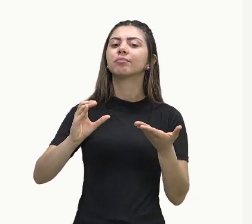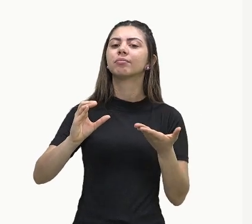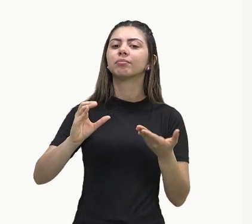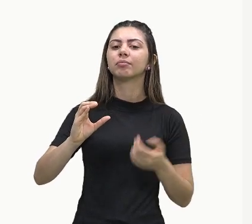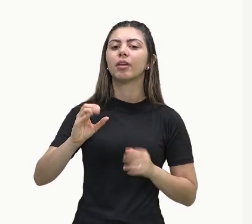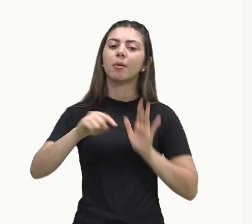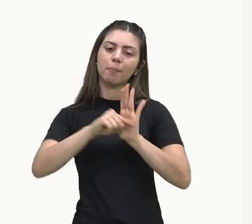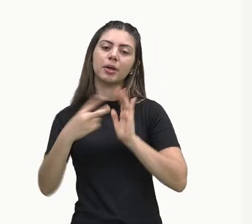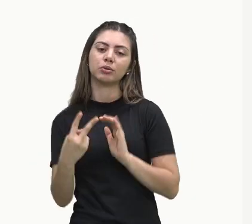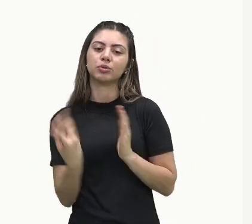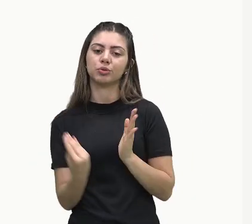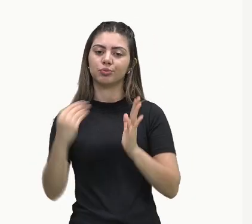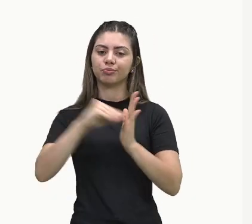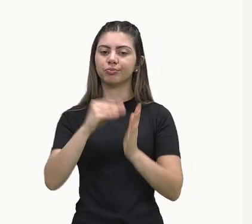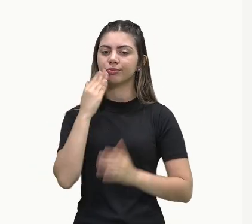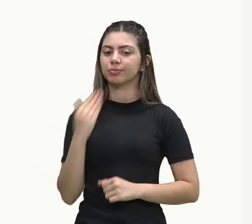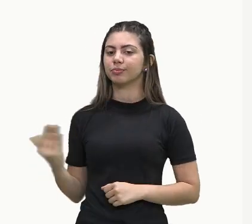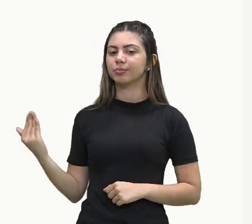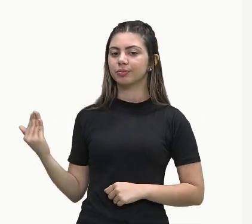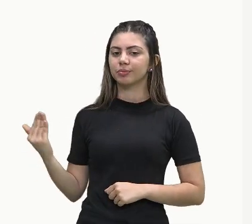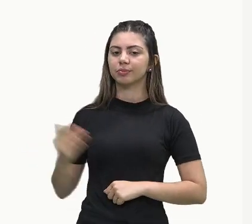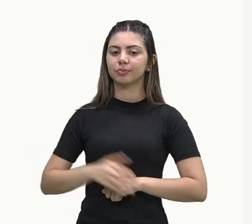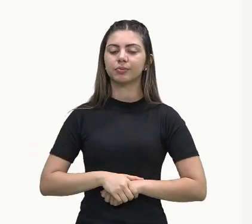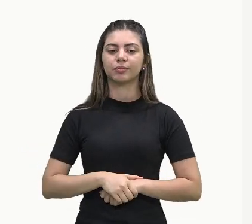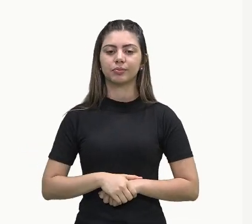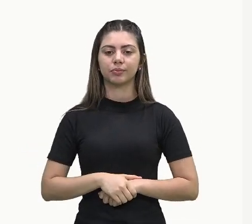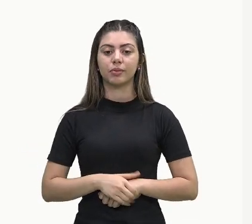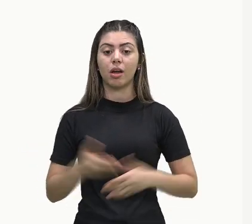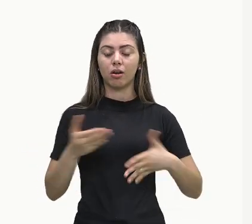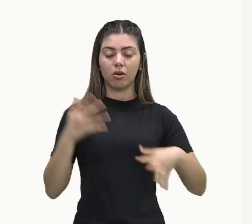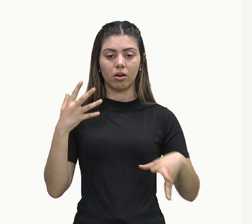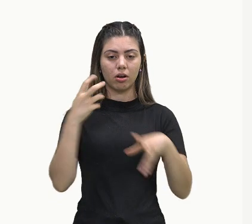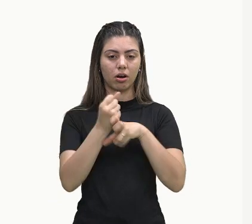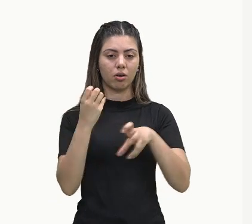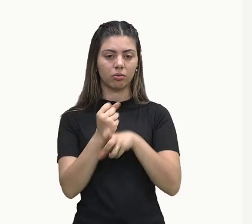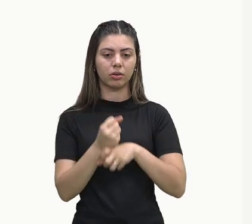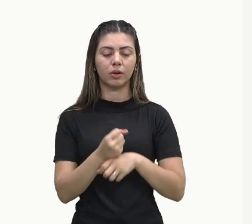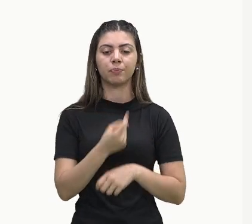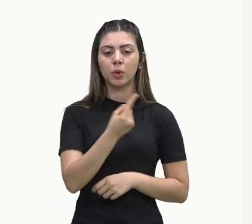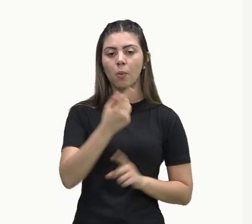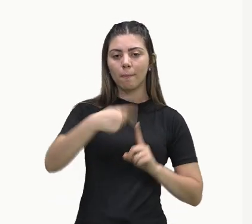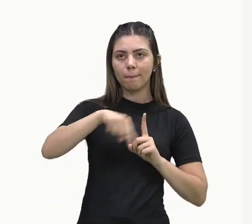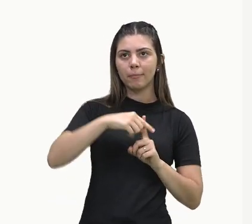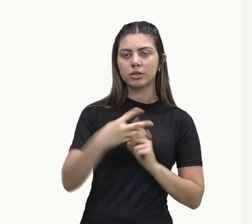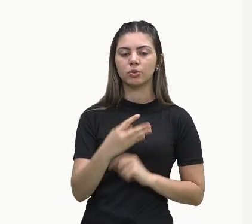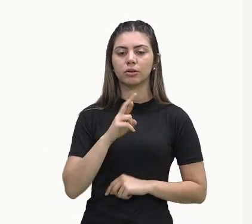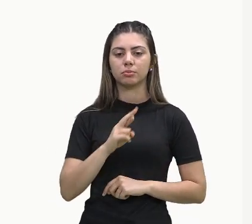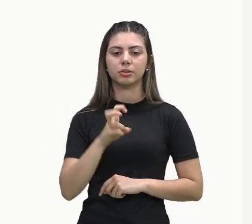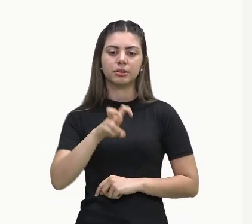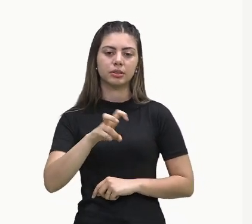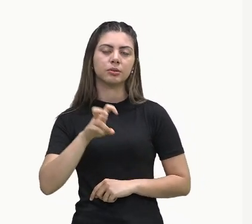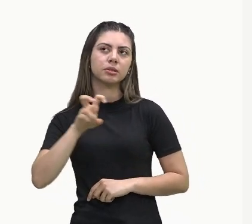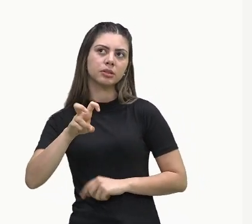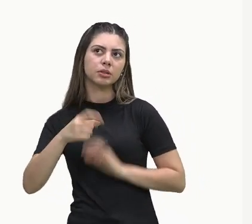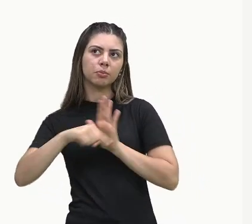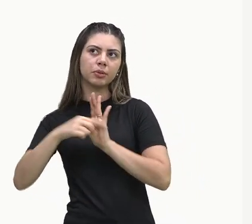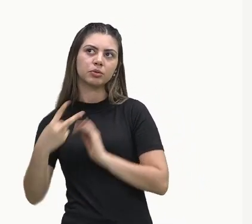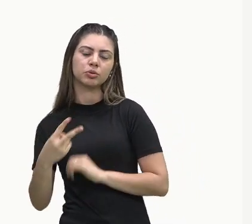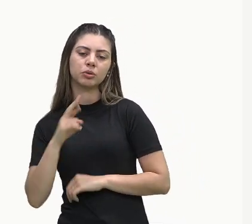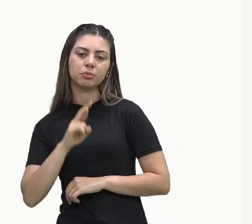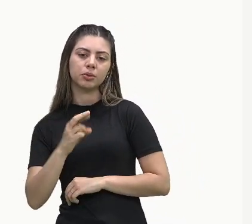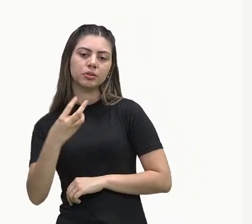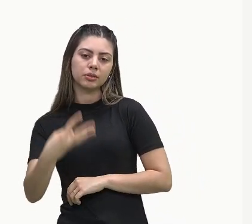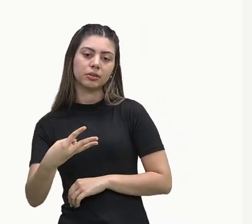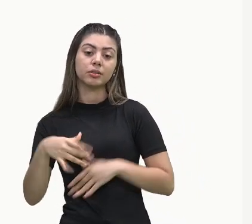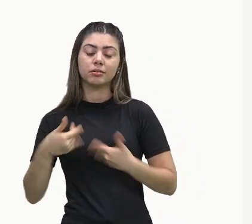É -2 tá aqui ele né calculando aqui eu vou ter 1 + 4 5 5 - 2 3 também e